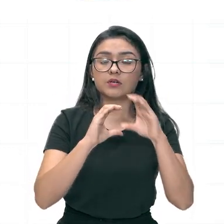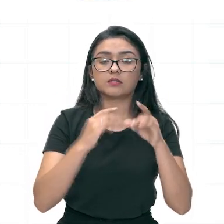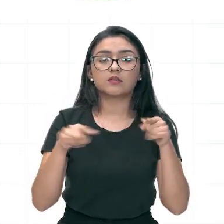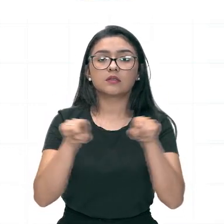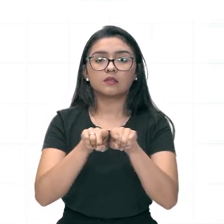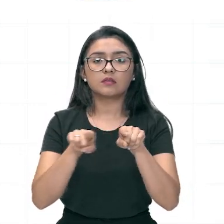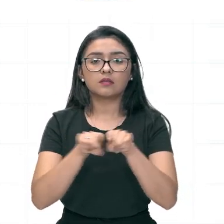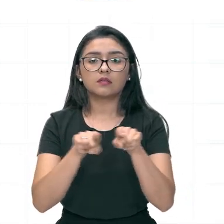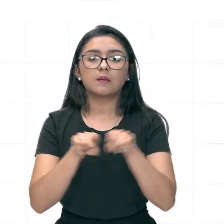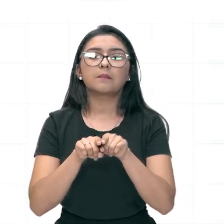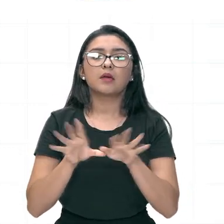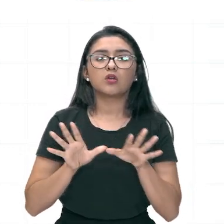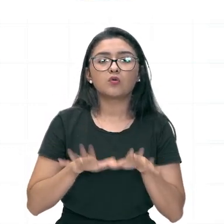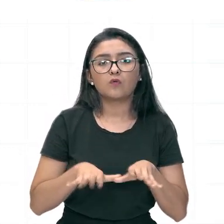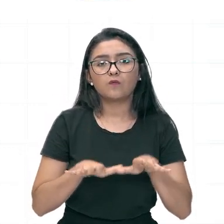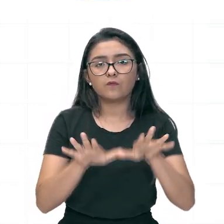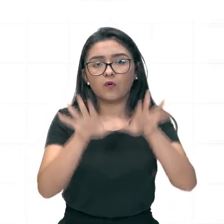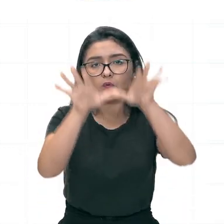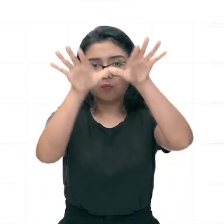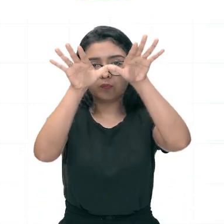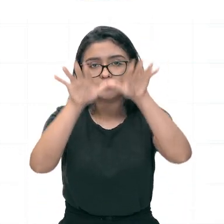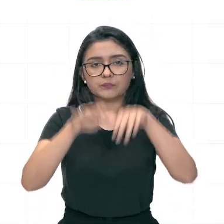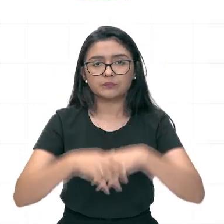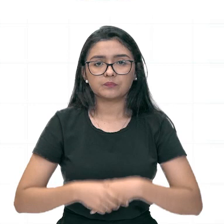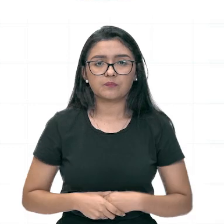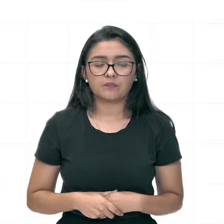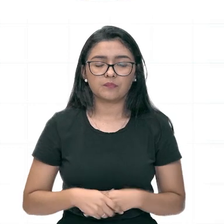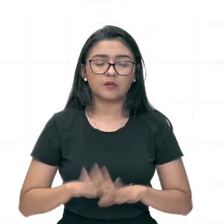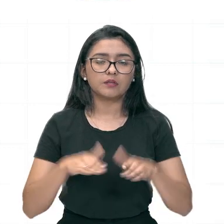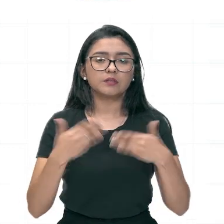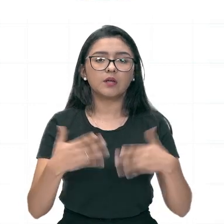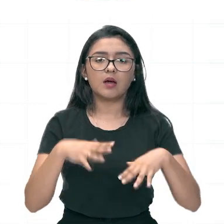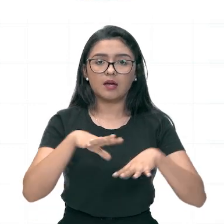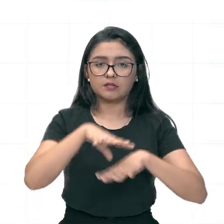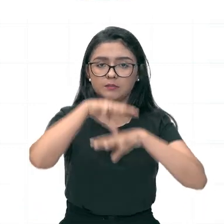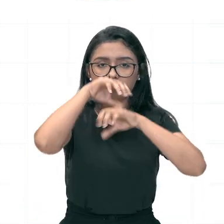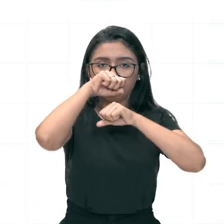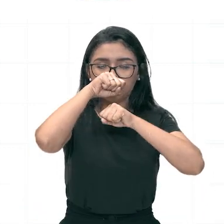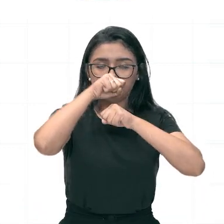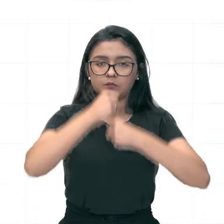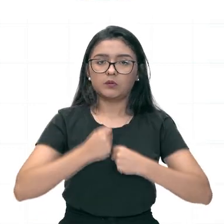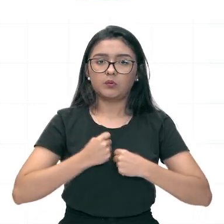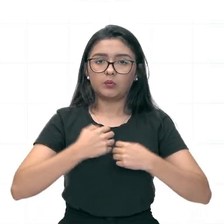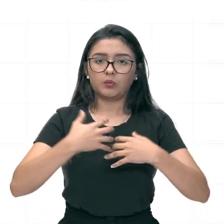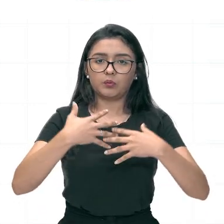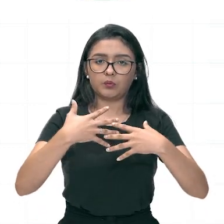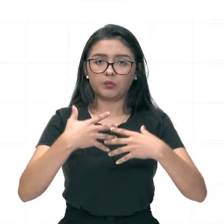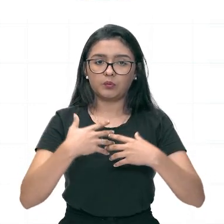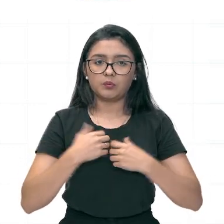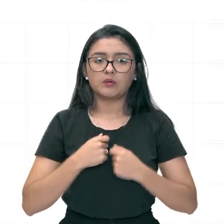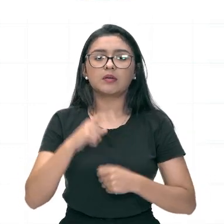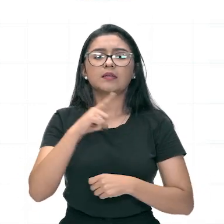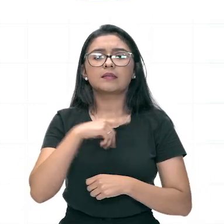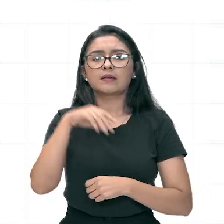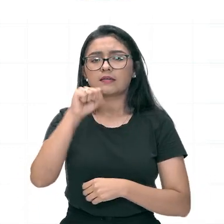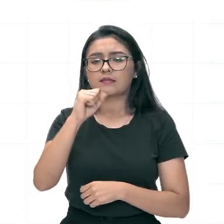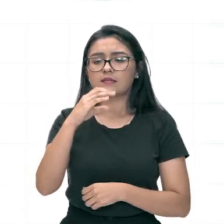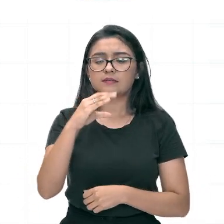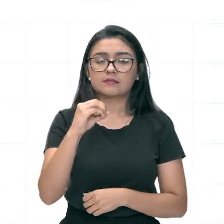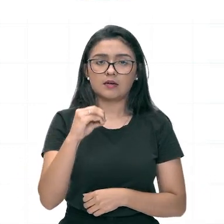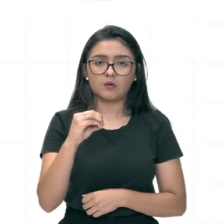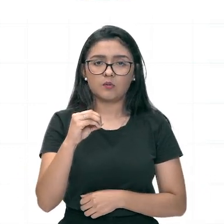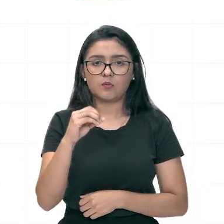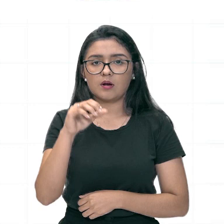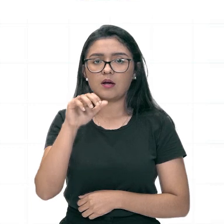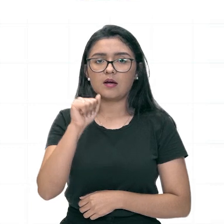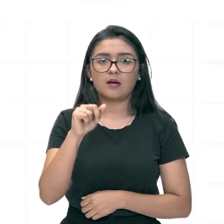mesmo o voo desses animais. Então, olha só. A respiração pulmonar apresenta sacos aéreos